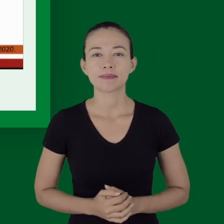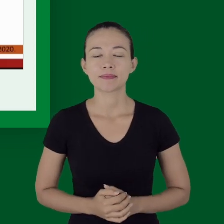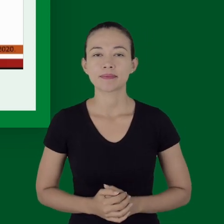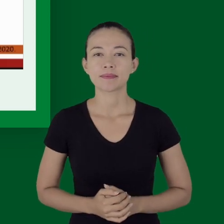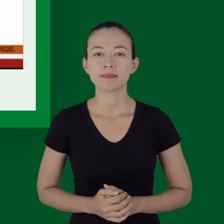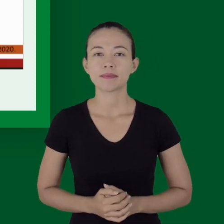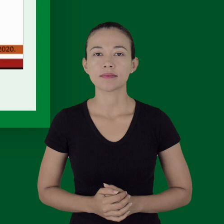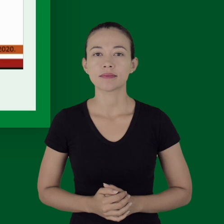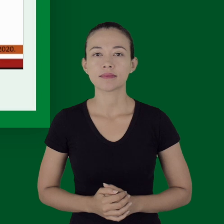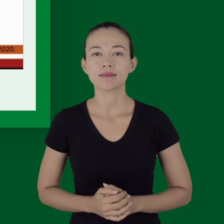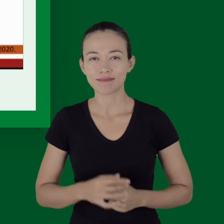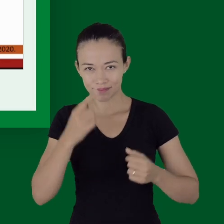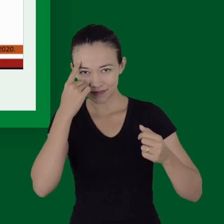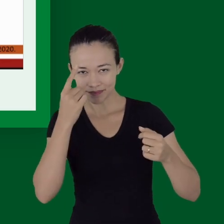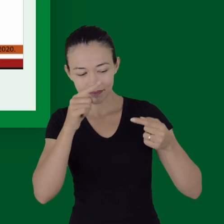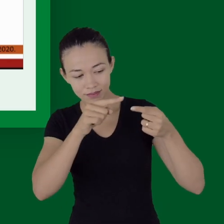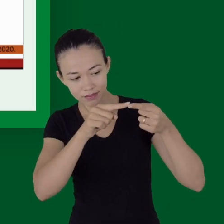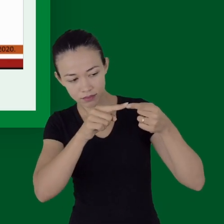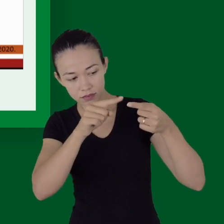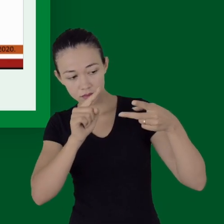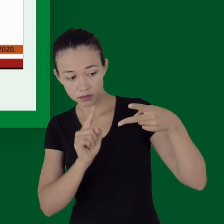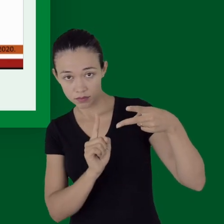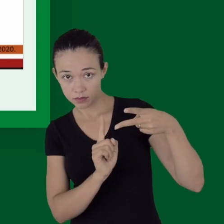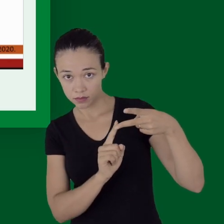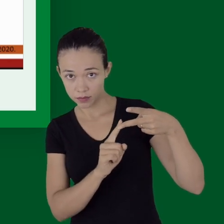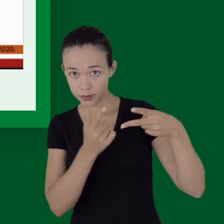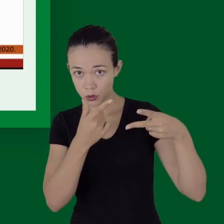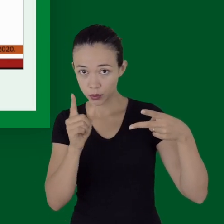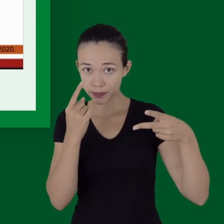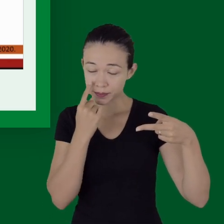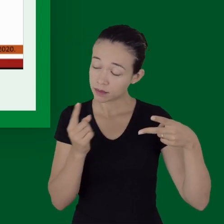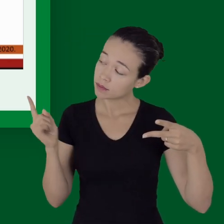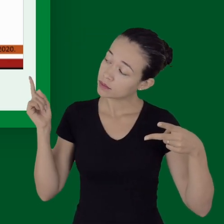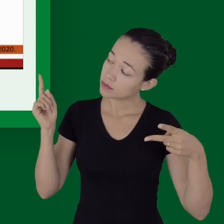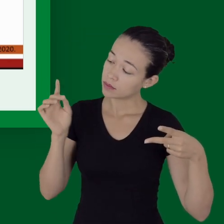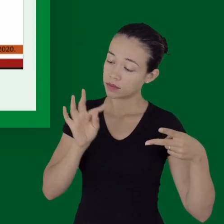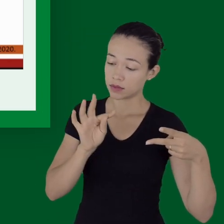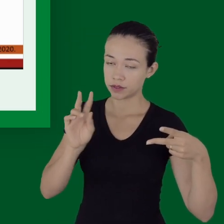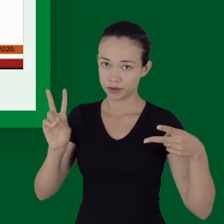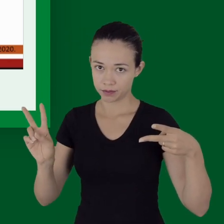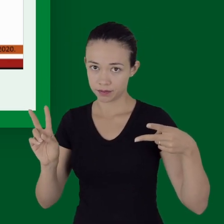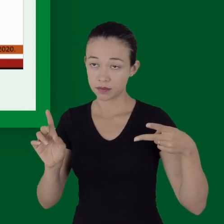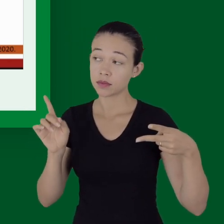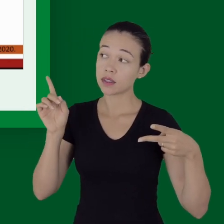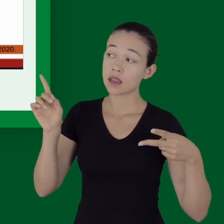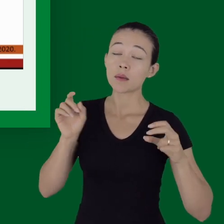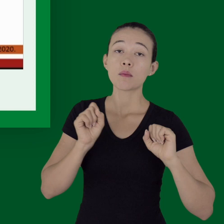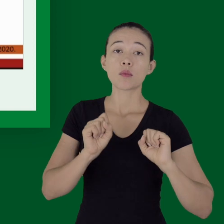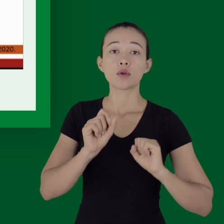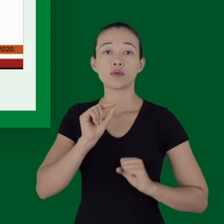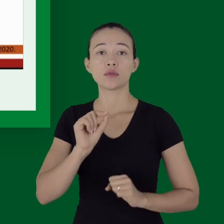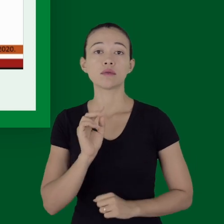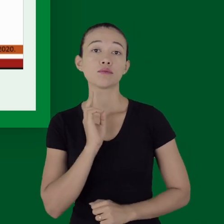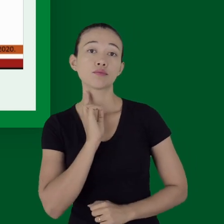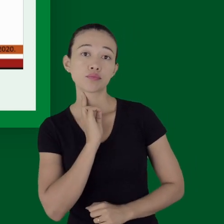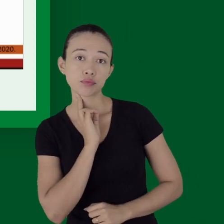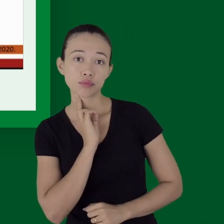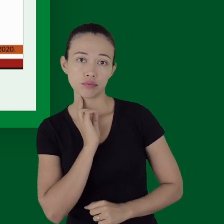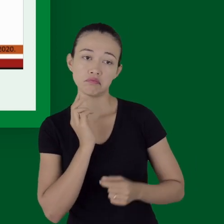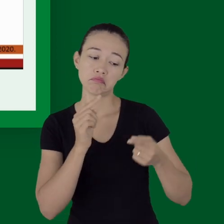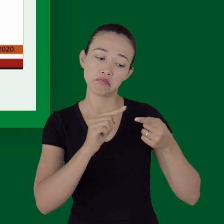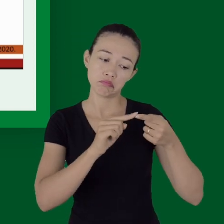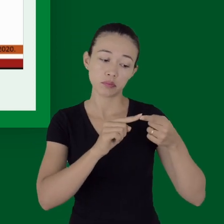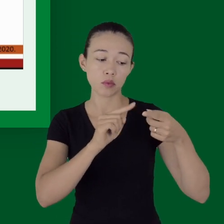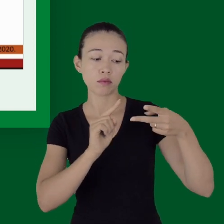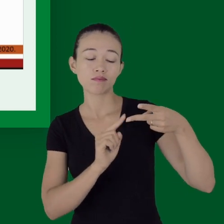O outro ritmo chocável que a gente tem é a taquicardia ventricular. Ela pode ser com pulso ou sem pulso. Uma